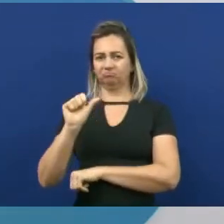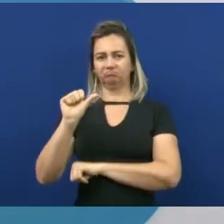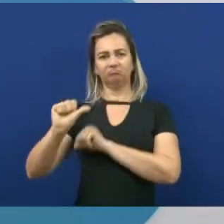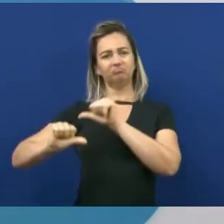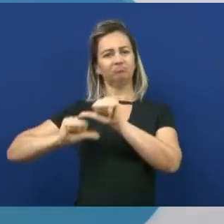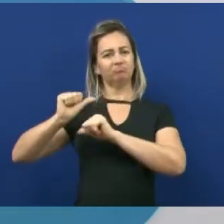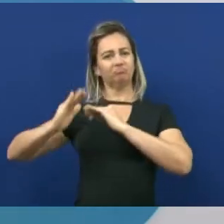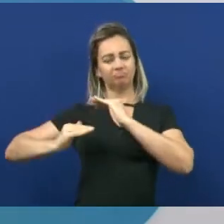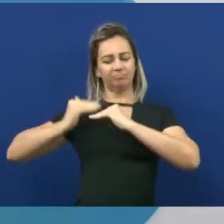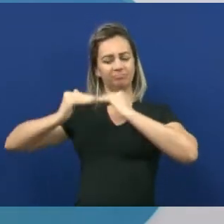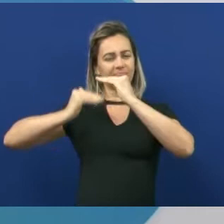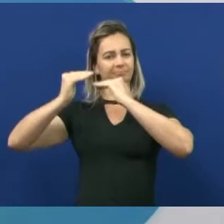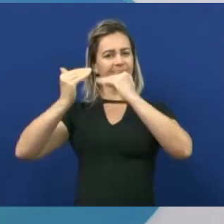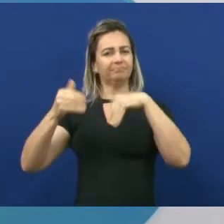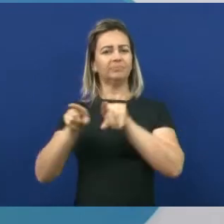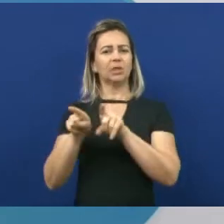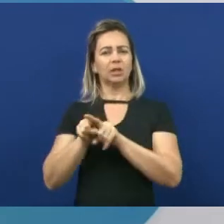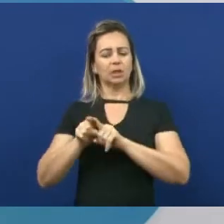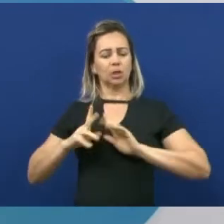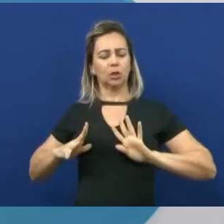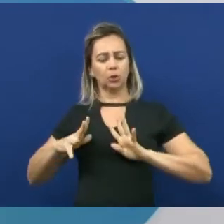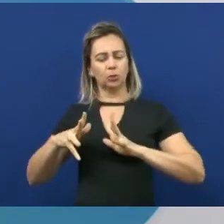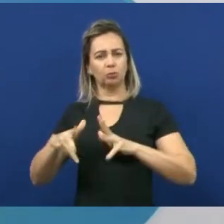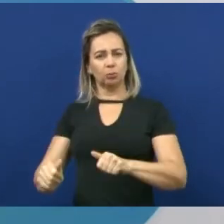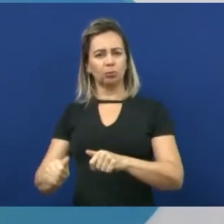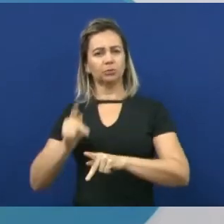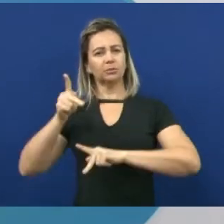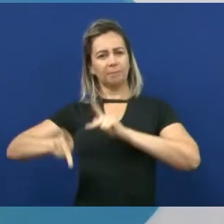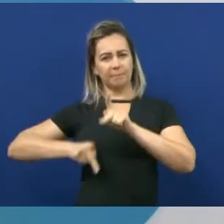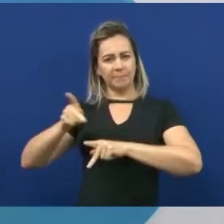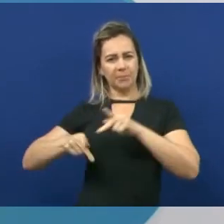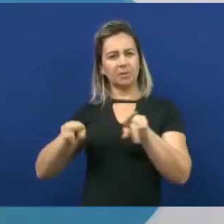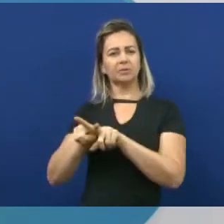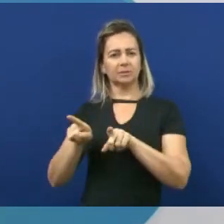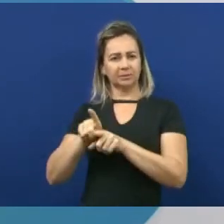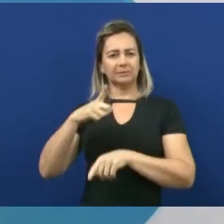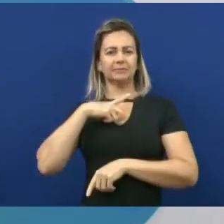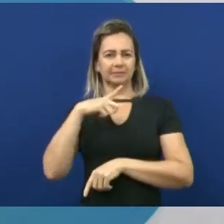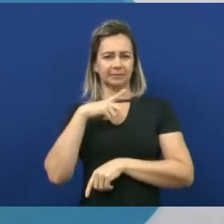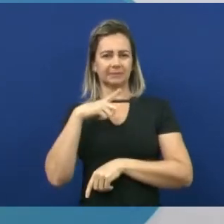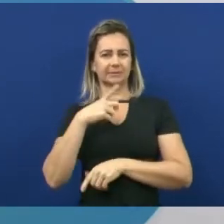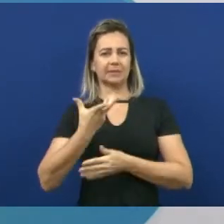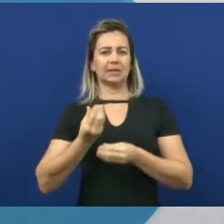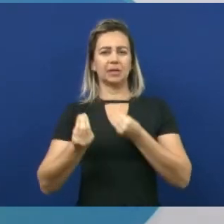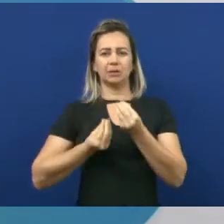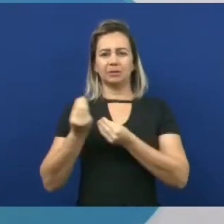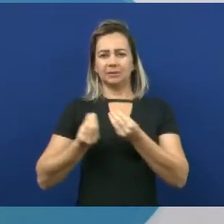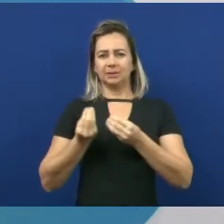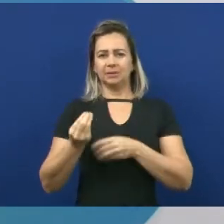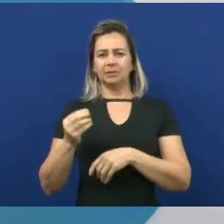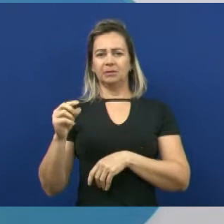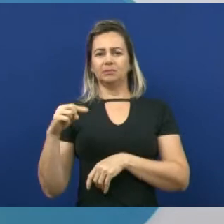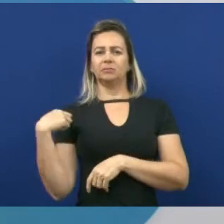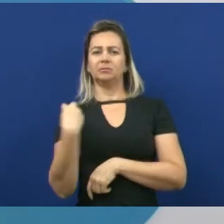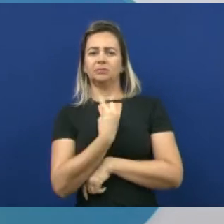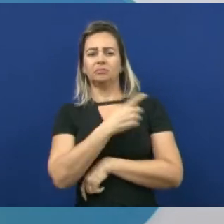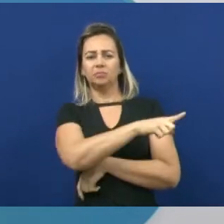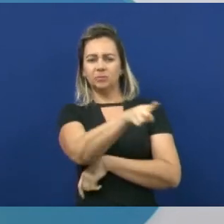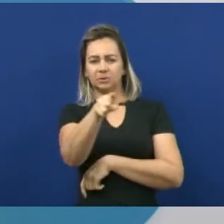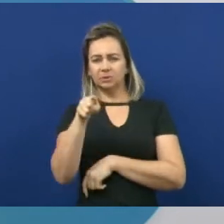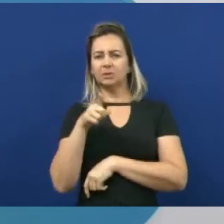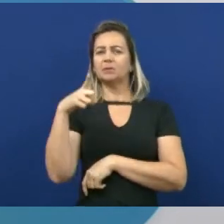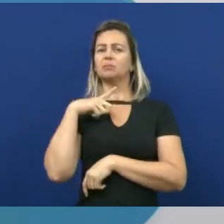a democratização da arte, e agora todos vocês têm acesso a essas manifestações